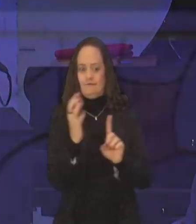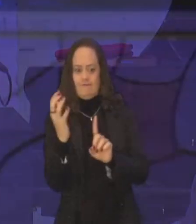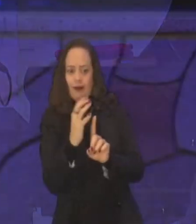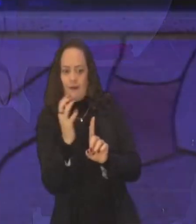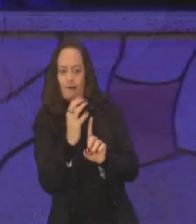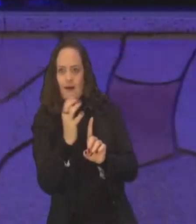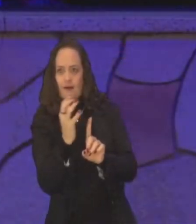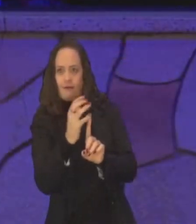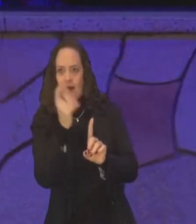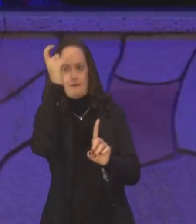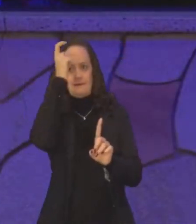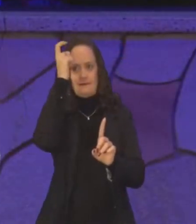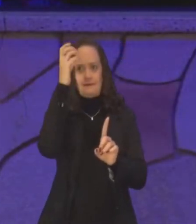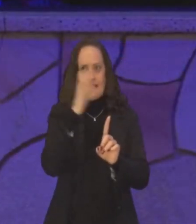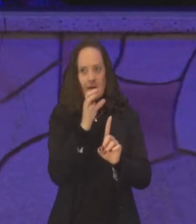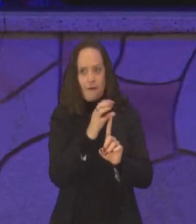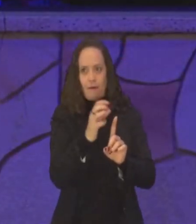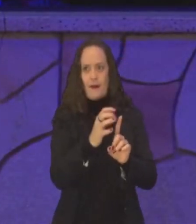de Satanás.